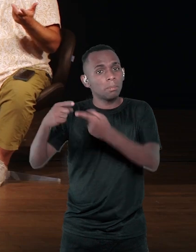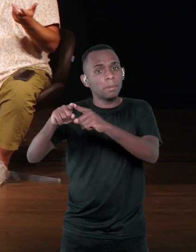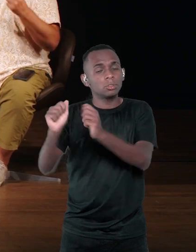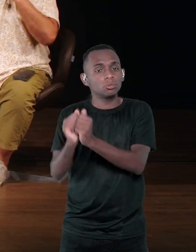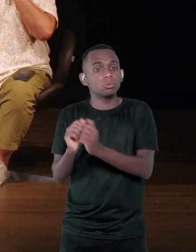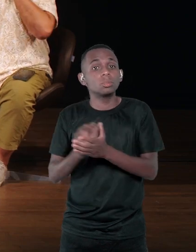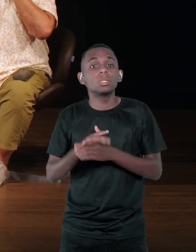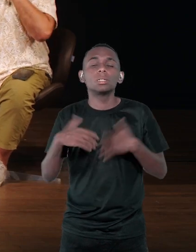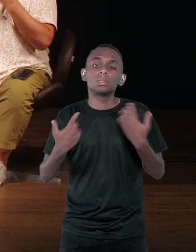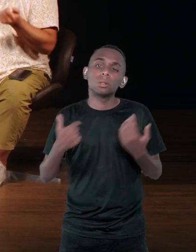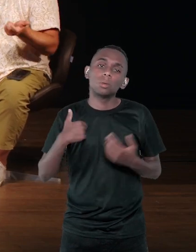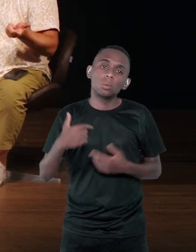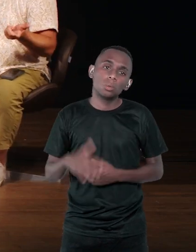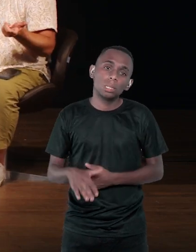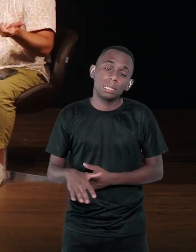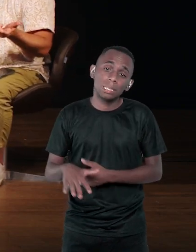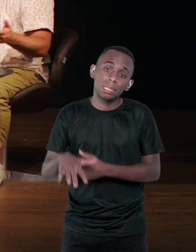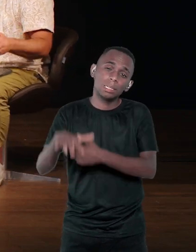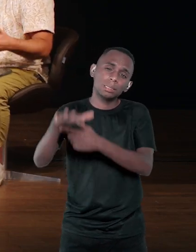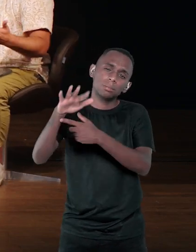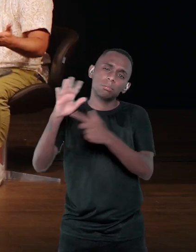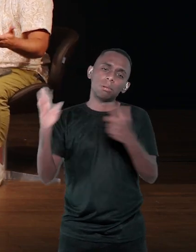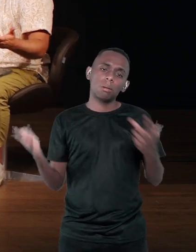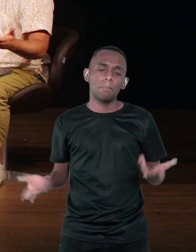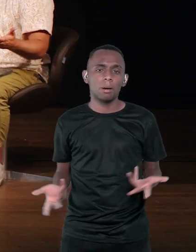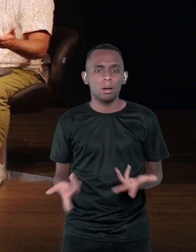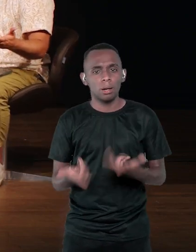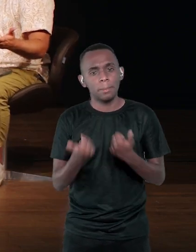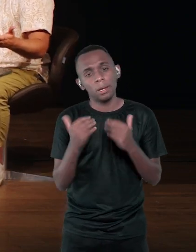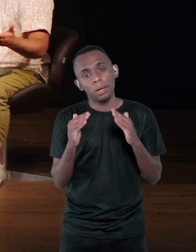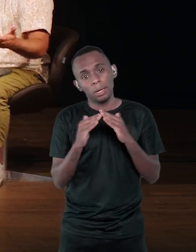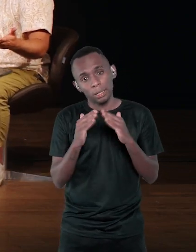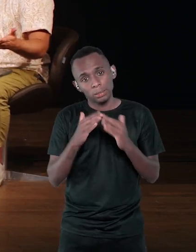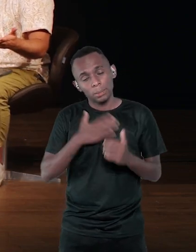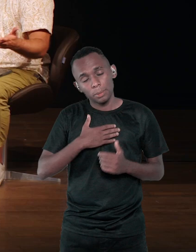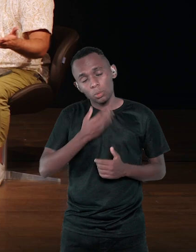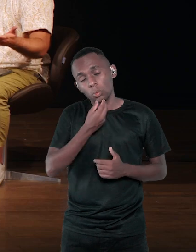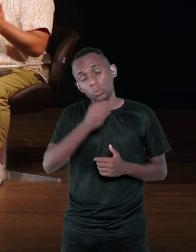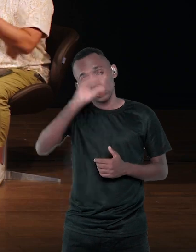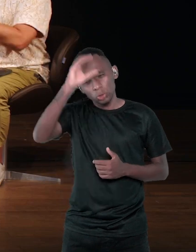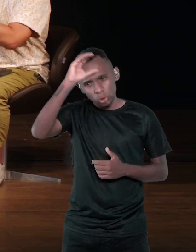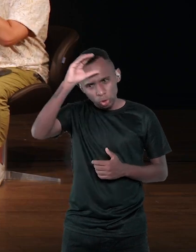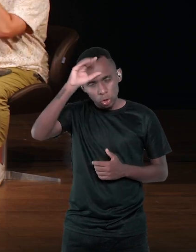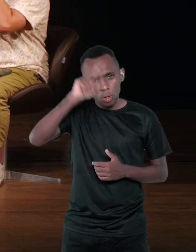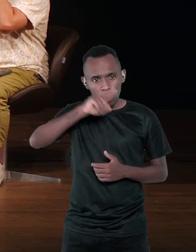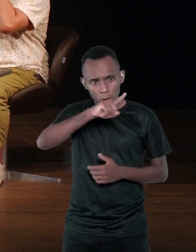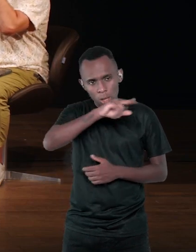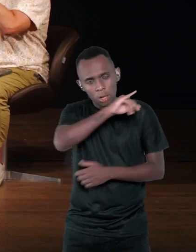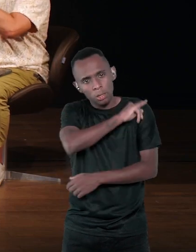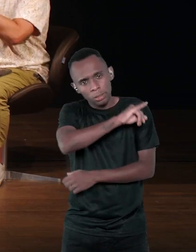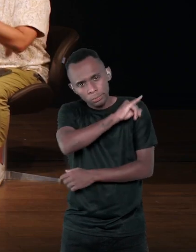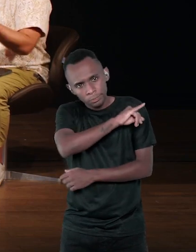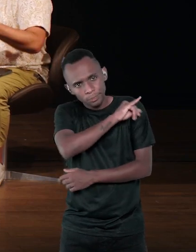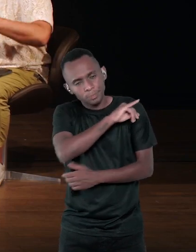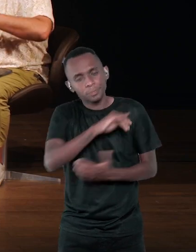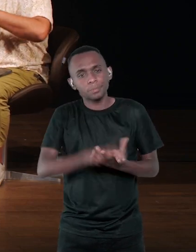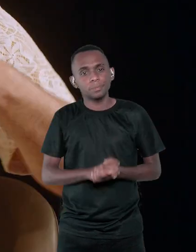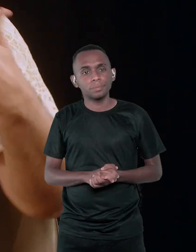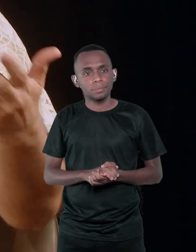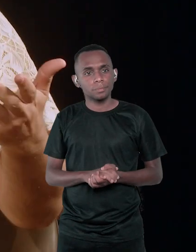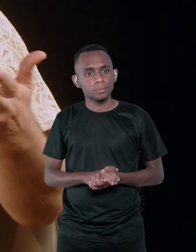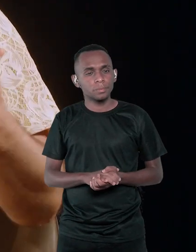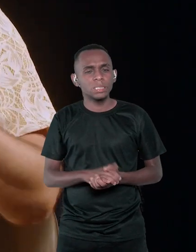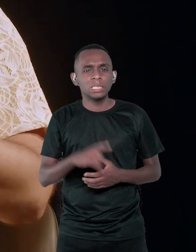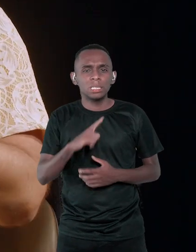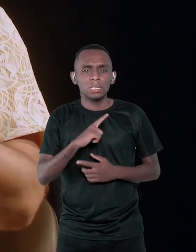cresci com essa maravilha. Na casa do meu tio, eu tinha, lá no Rio de Janeiro, na Vila Atlântica, que eu contei hoje,